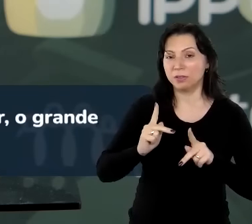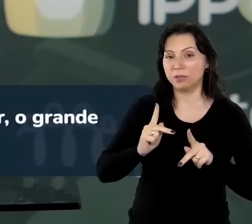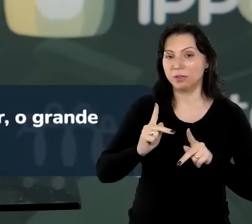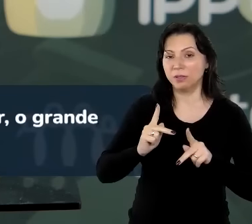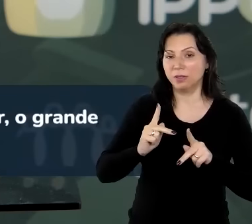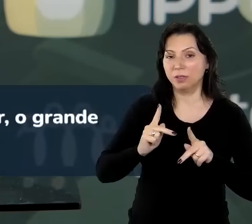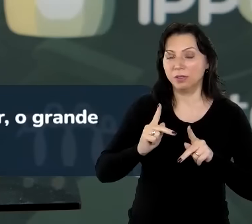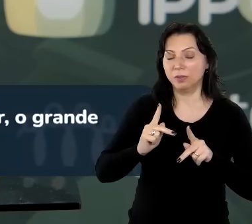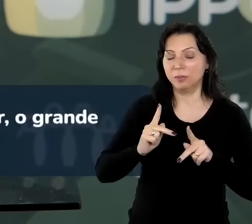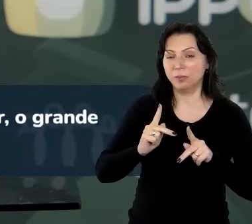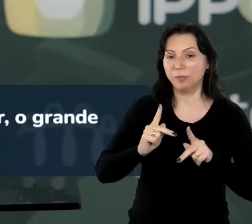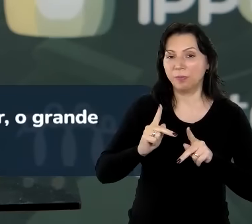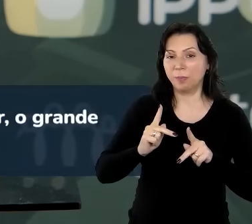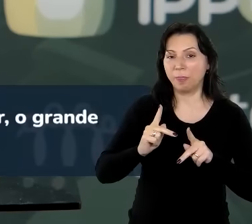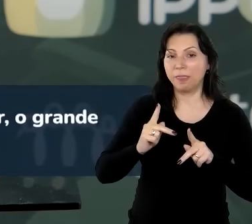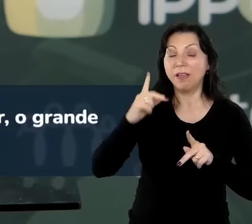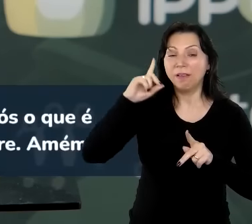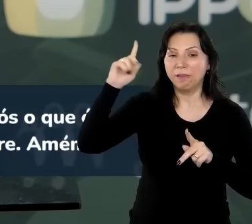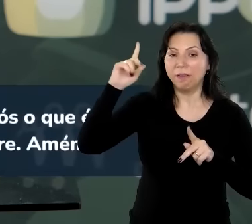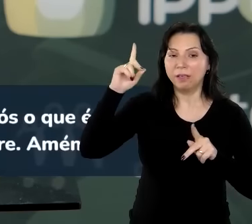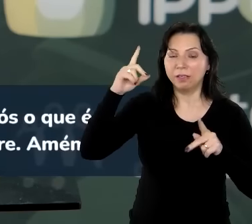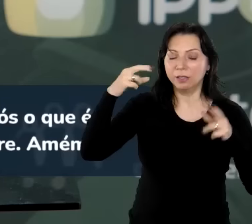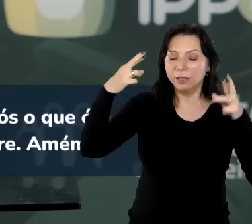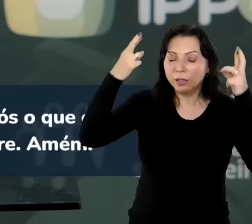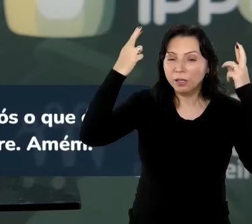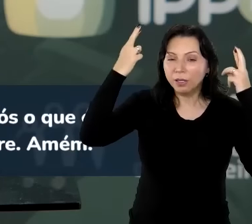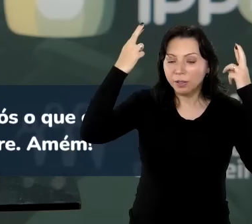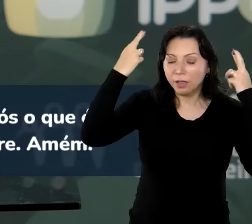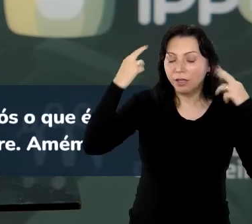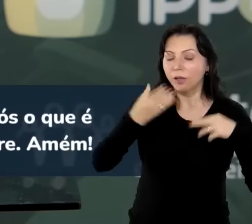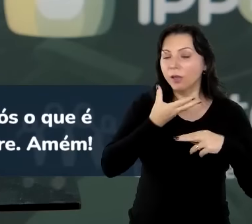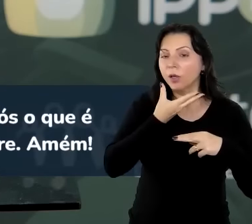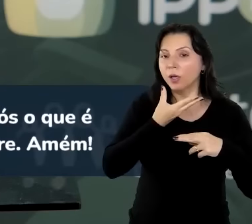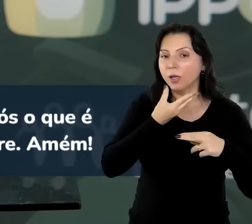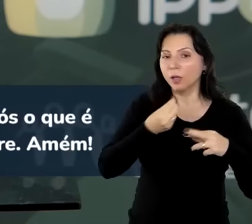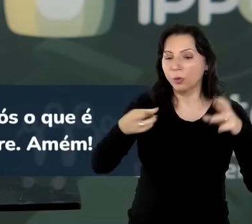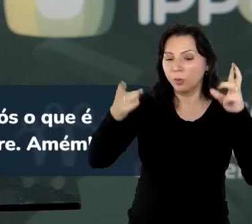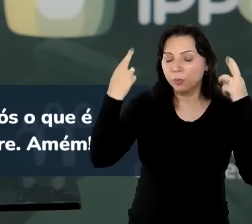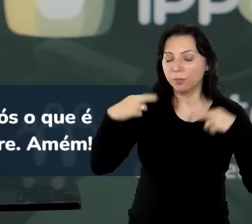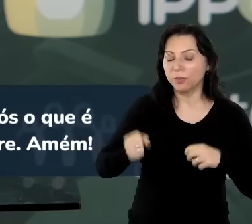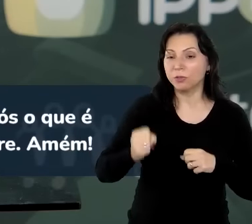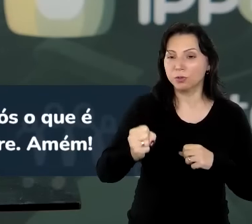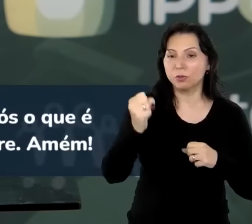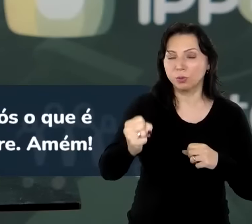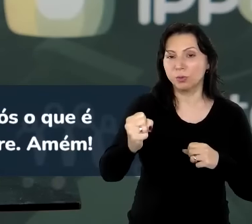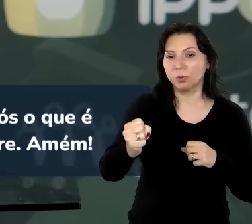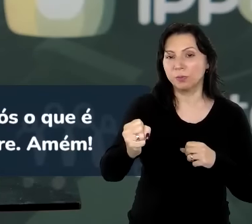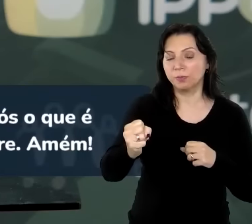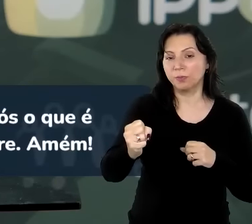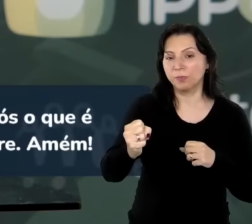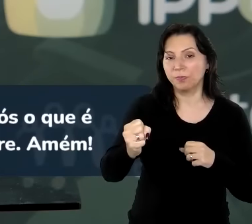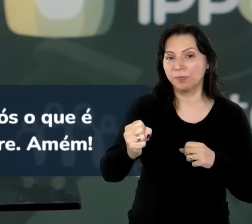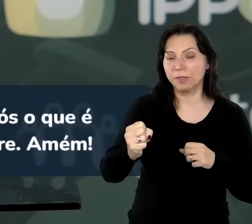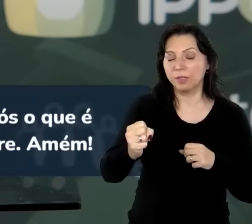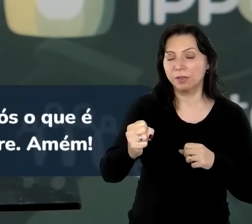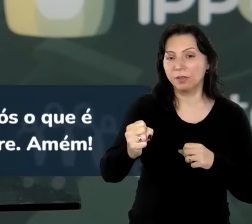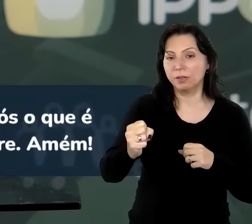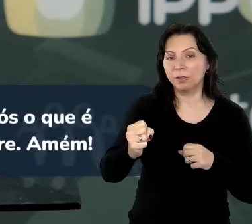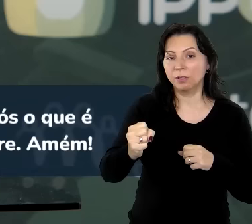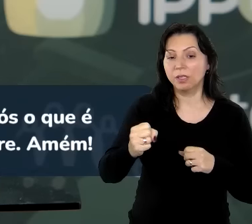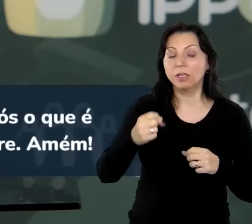grande pastor das ovelhas, pelo sangue da eterna aliança, os aperfeiçoe em todo o bem, para cumprir a sua